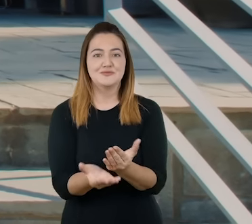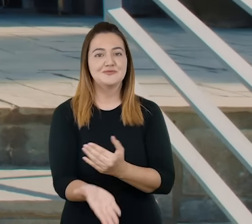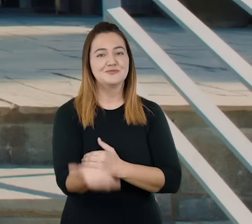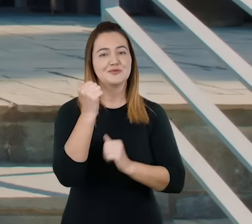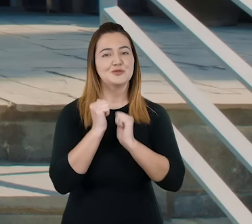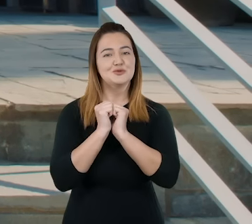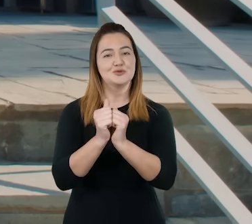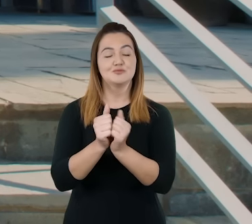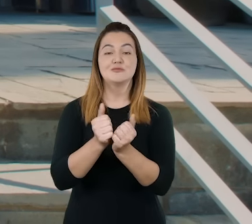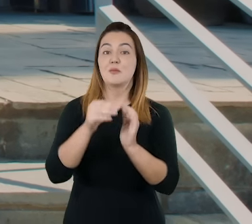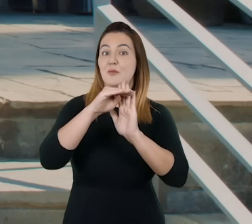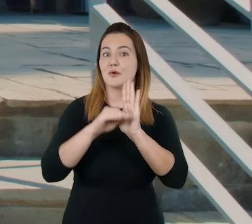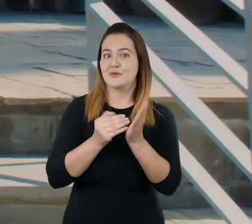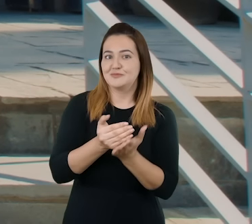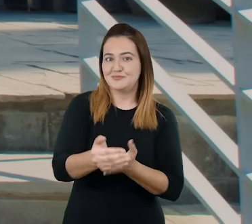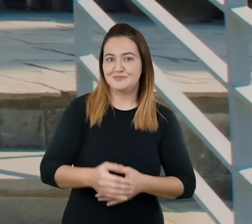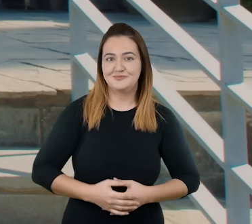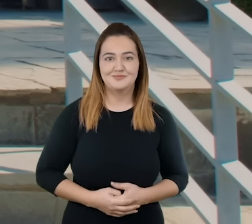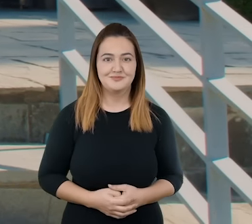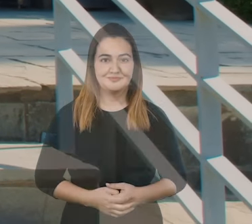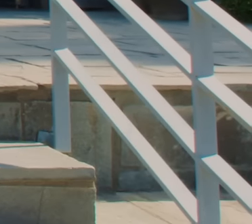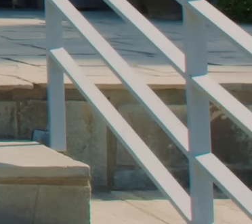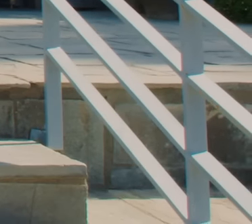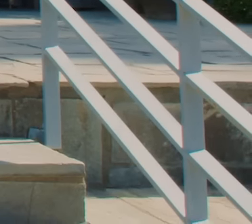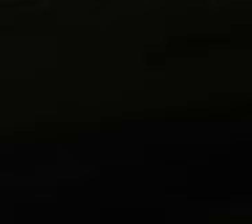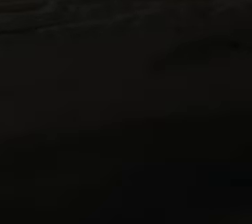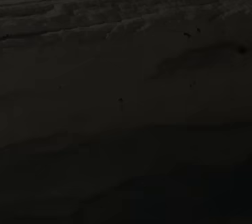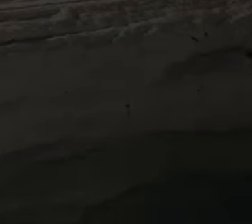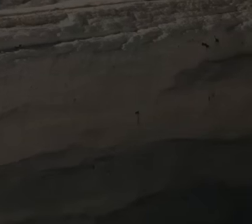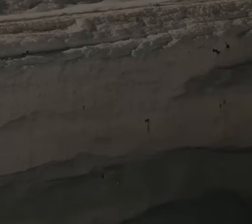cristianismo. Então não sai daí, porque o programa está só começando.